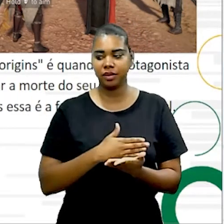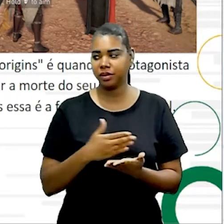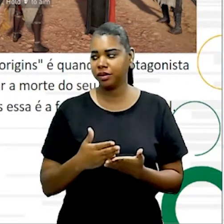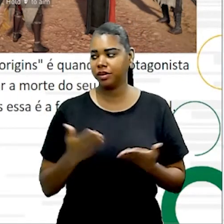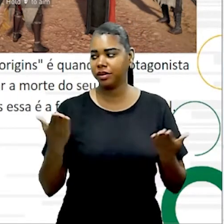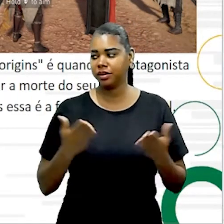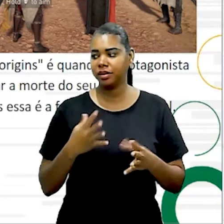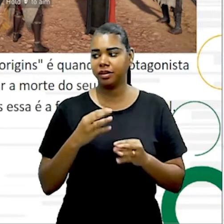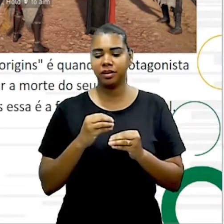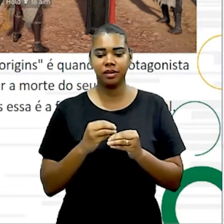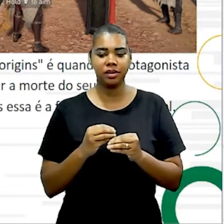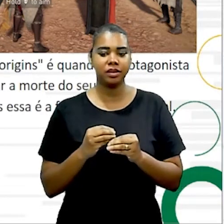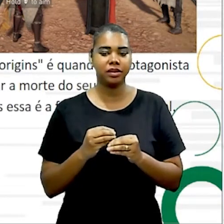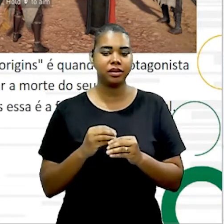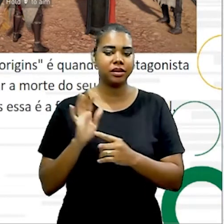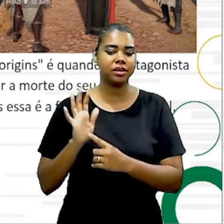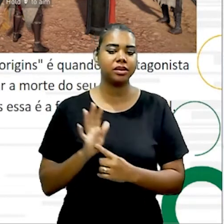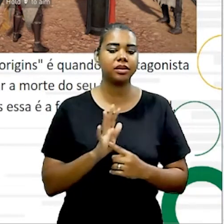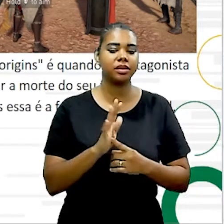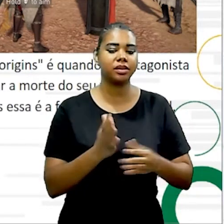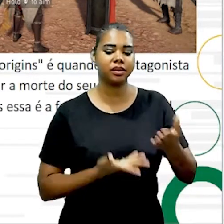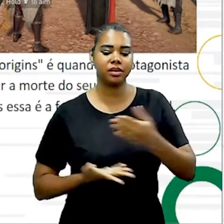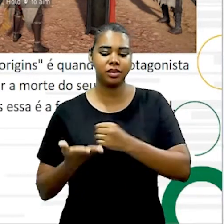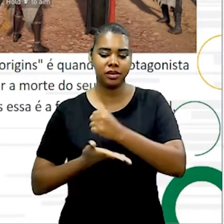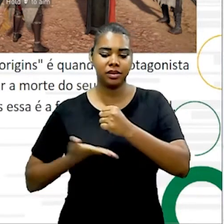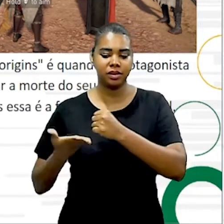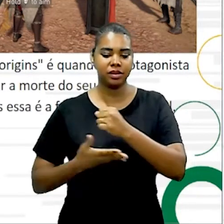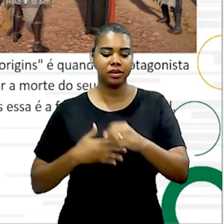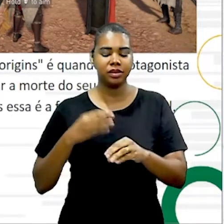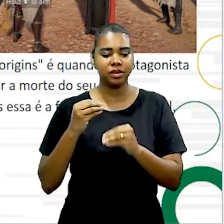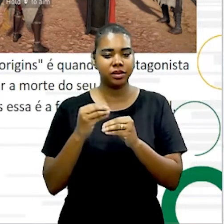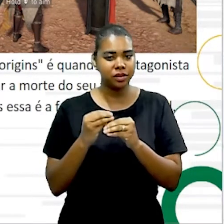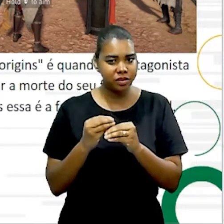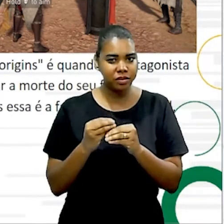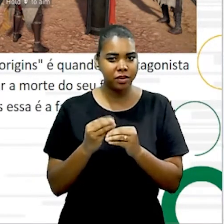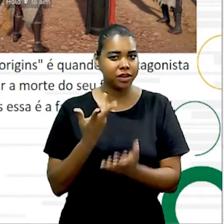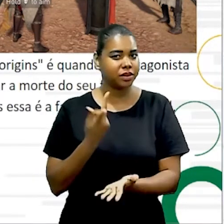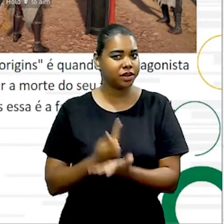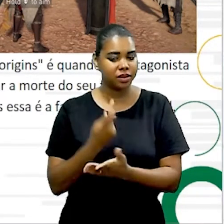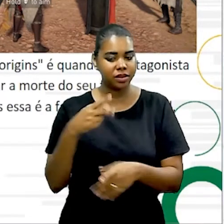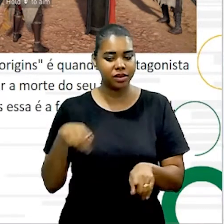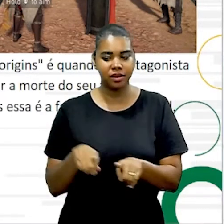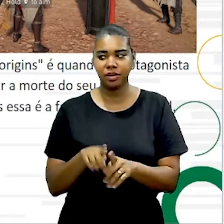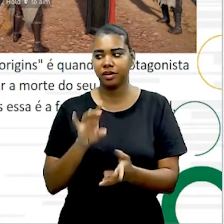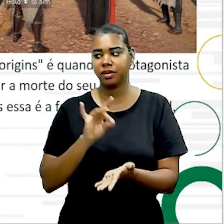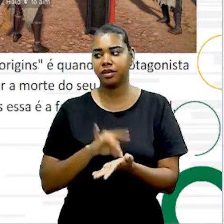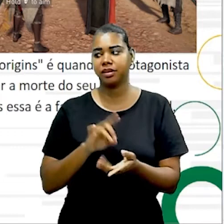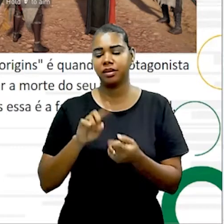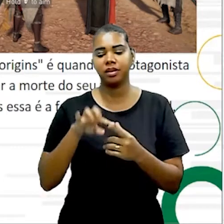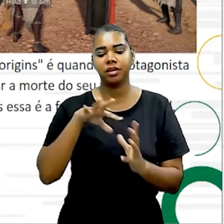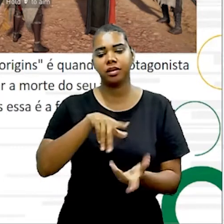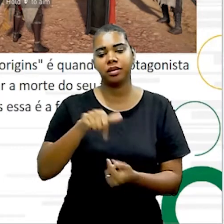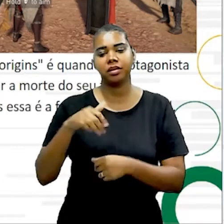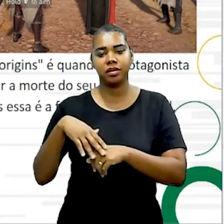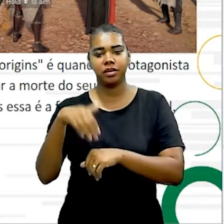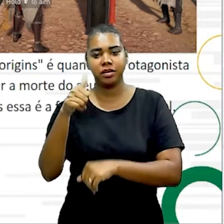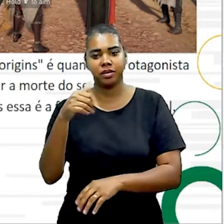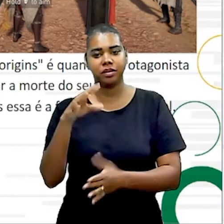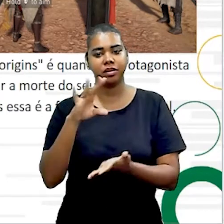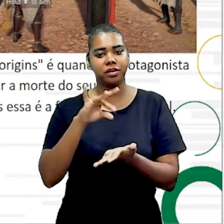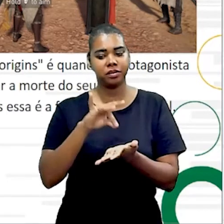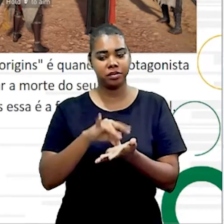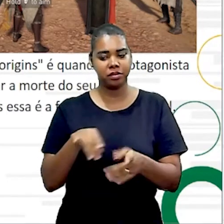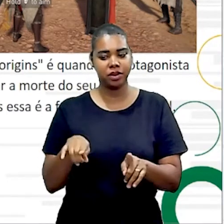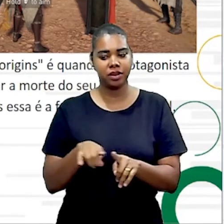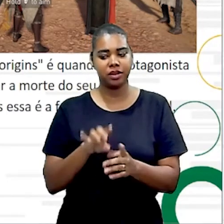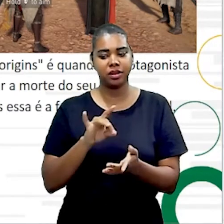lugar apenas para receber as noções básicas do mundo, controle, o que está acontecendo, e depois partiria para o mundo melhor. No caso desse Assassin's Creed